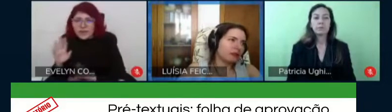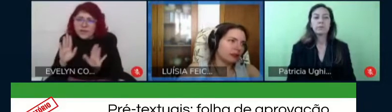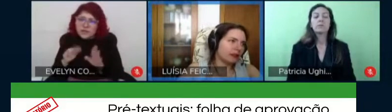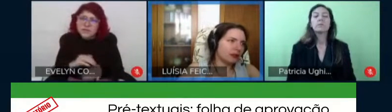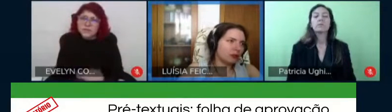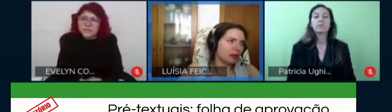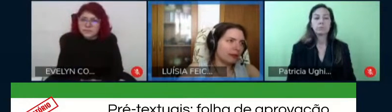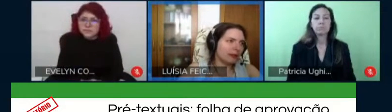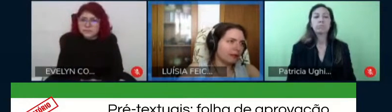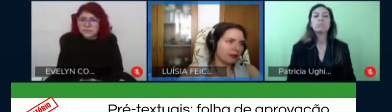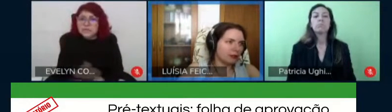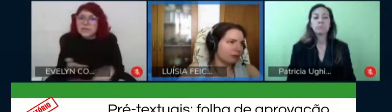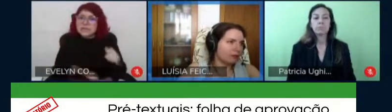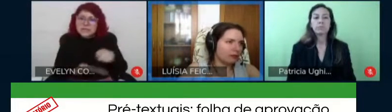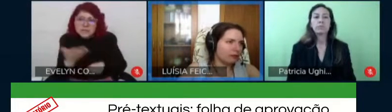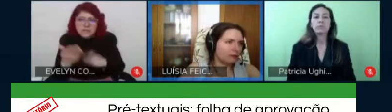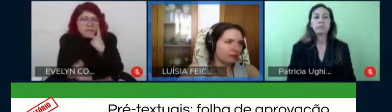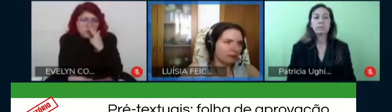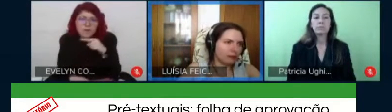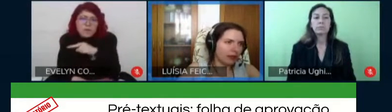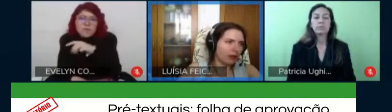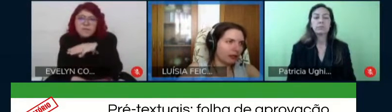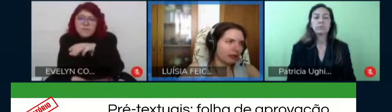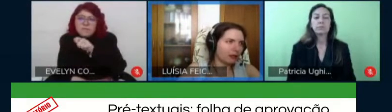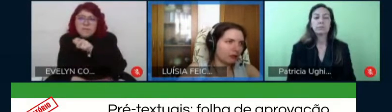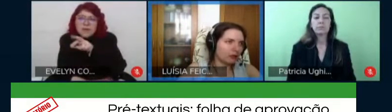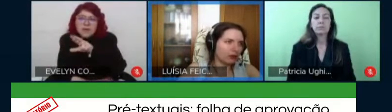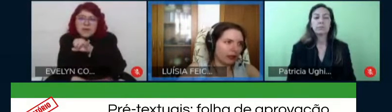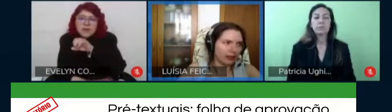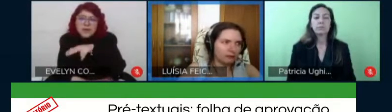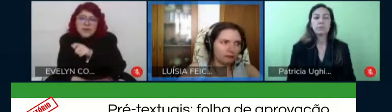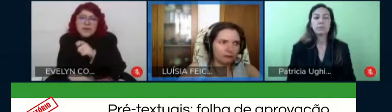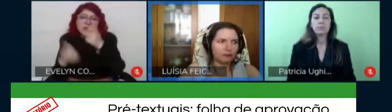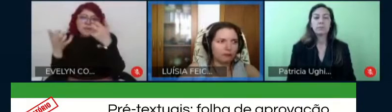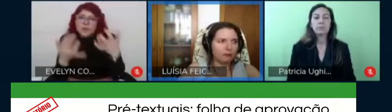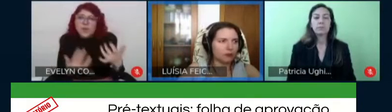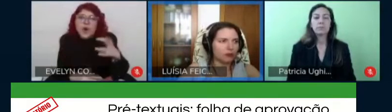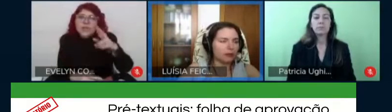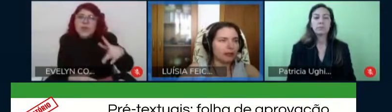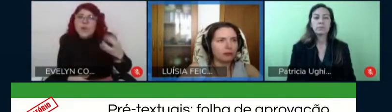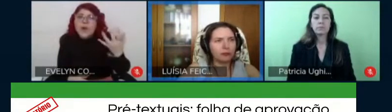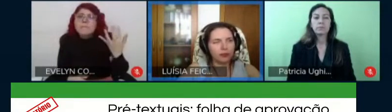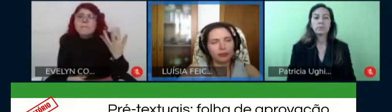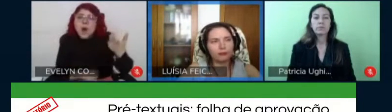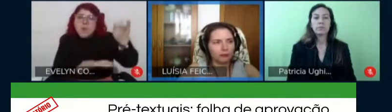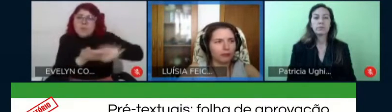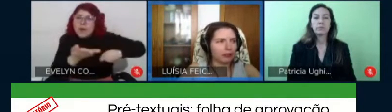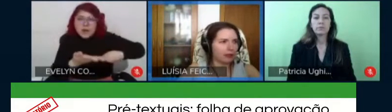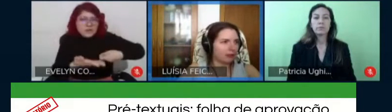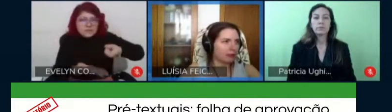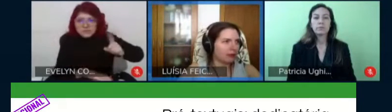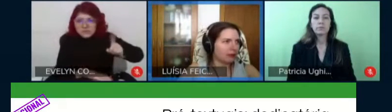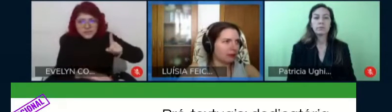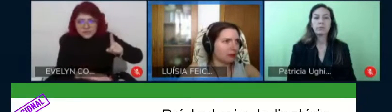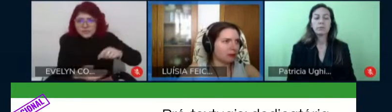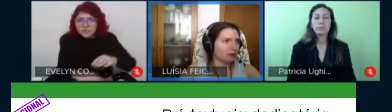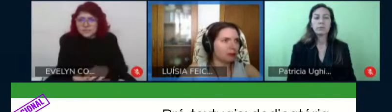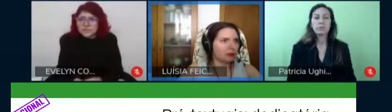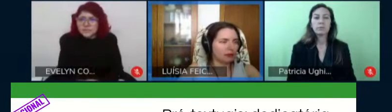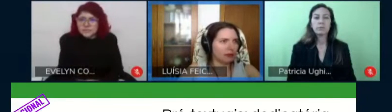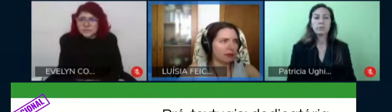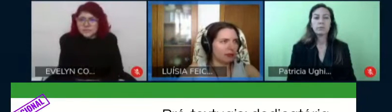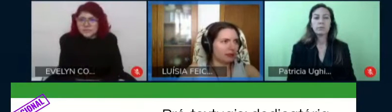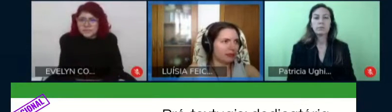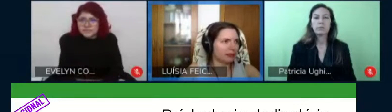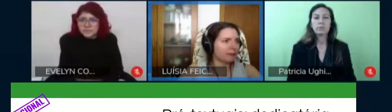E as assinaturas é como a Marina falou, melhor não colocar no trabalho, porque fica